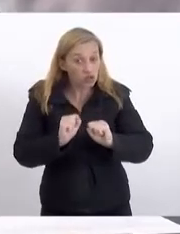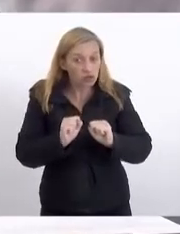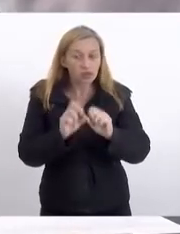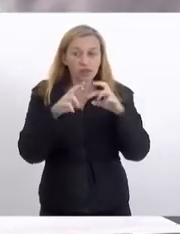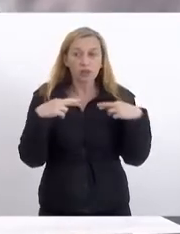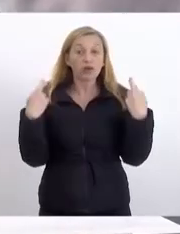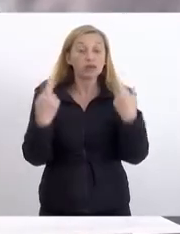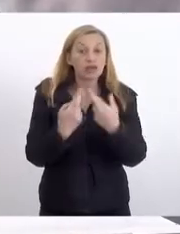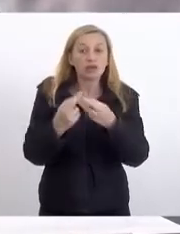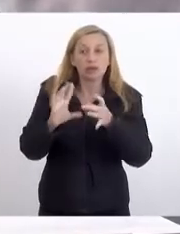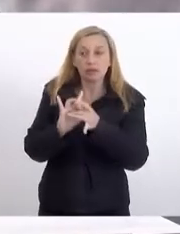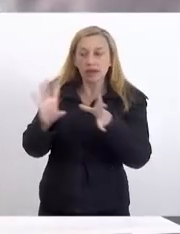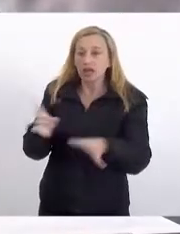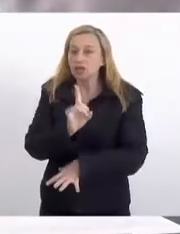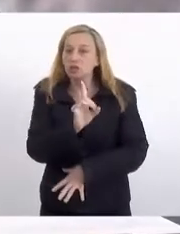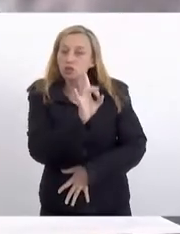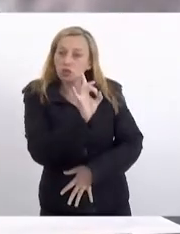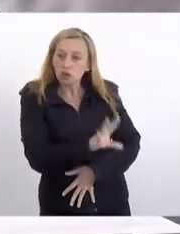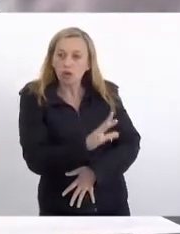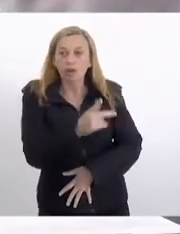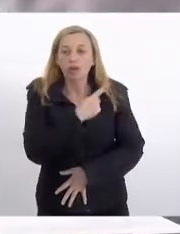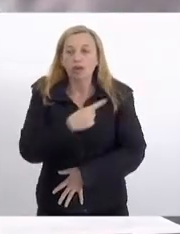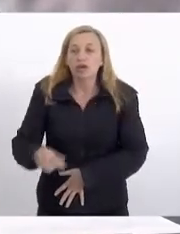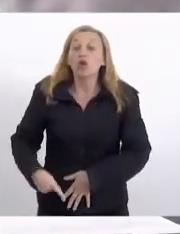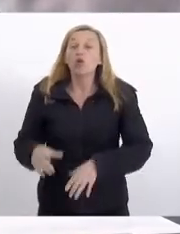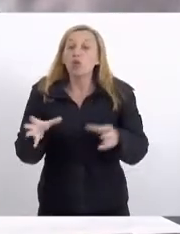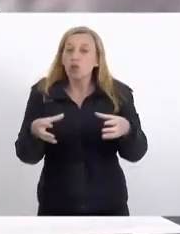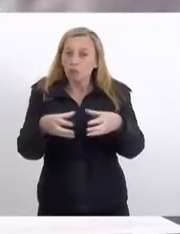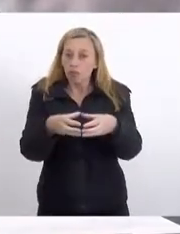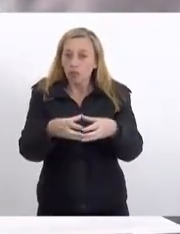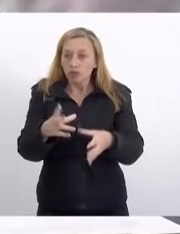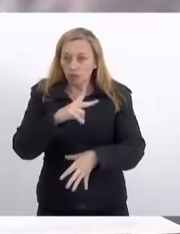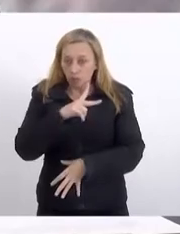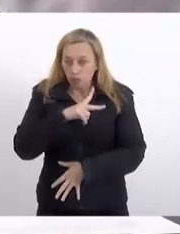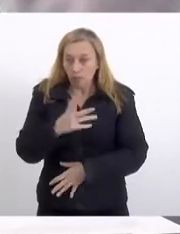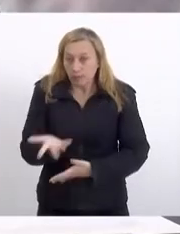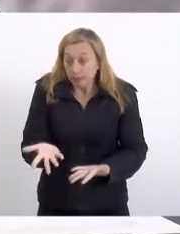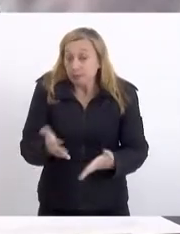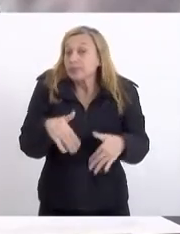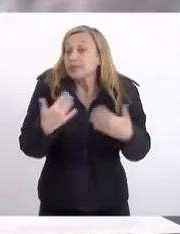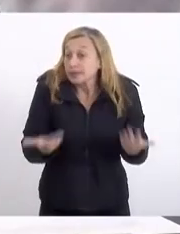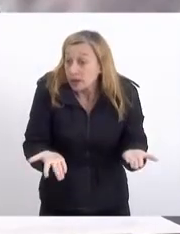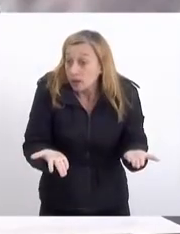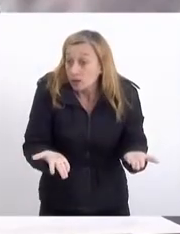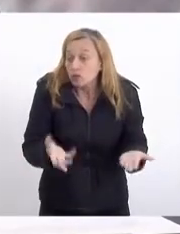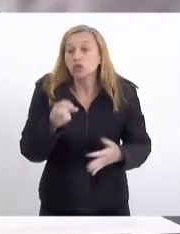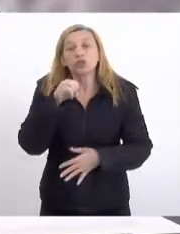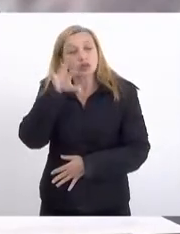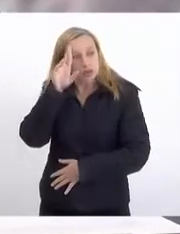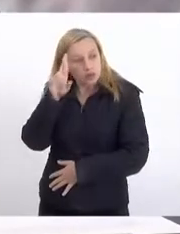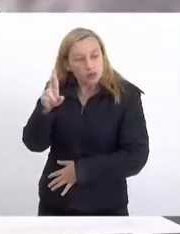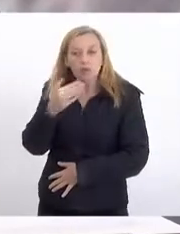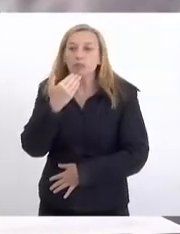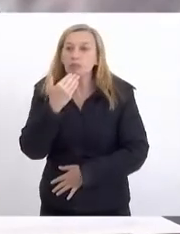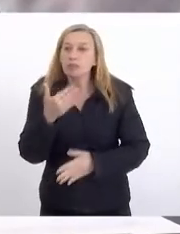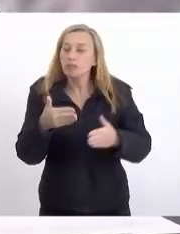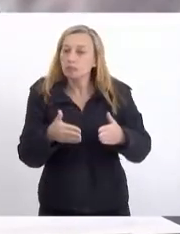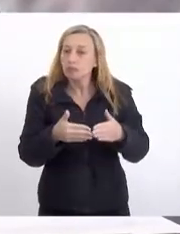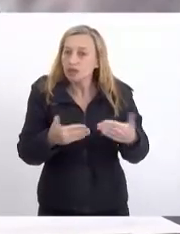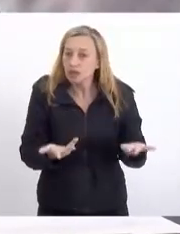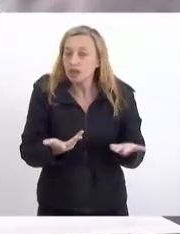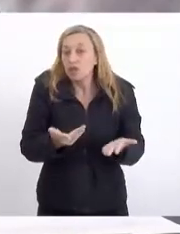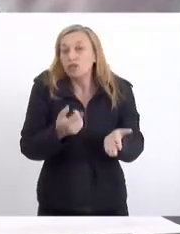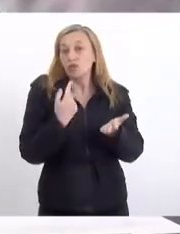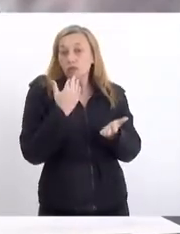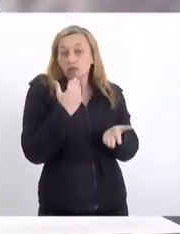reunião autorizada, não só pela presidência, pela própria comissão. Uhum. Então, se os senhores permitirem, eu vou fazer essa gestão. Se